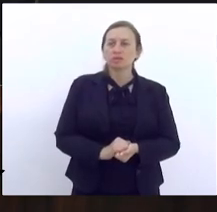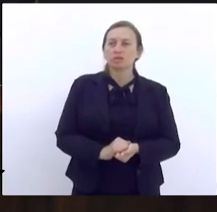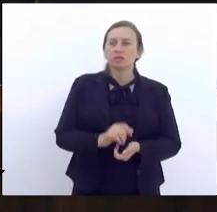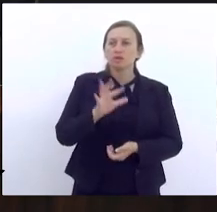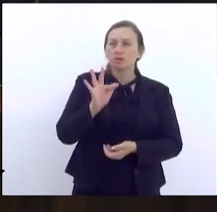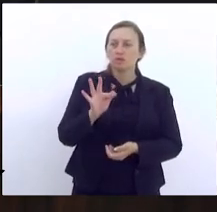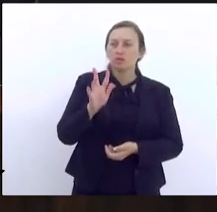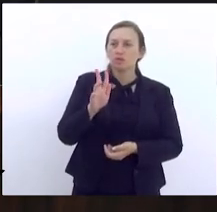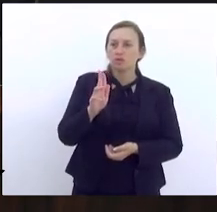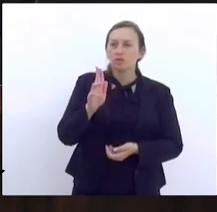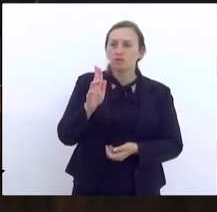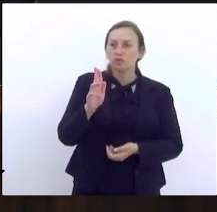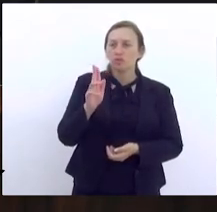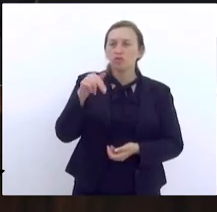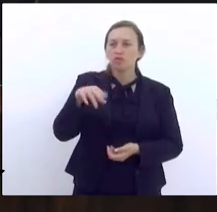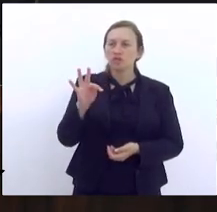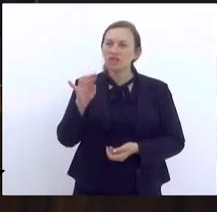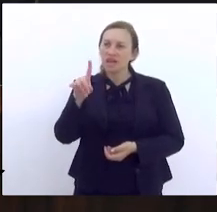assuntos deputado